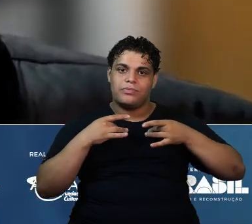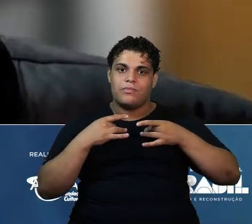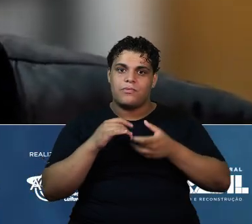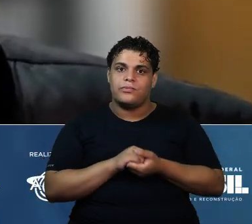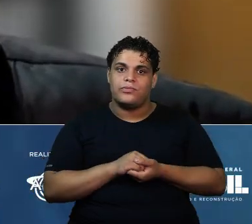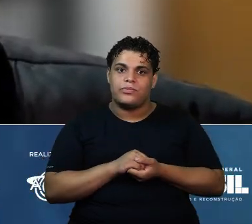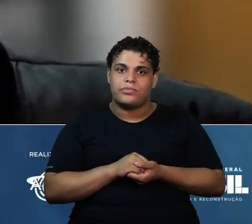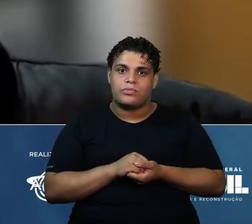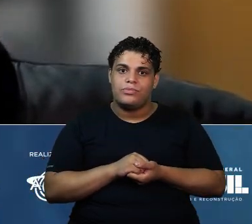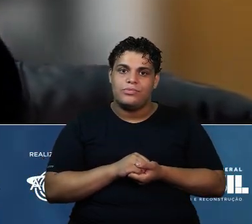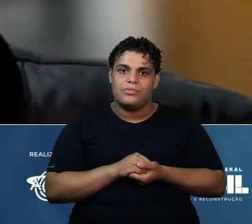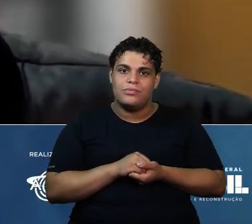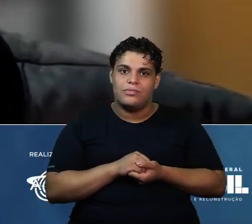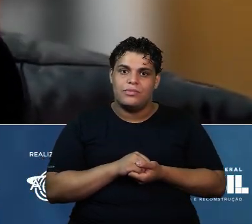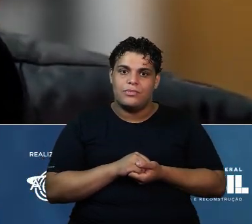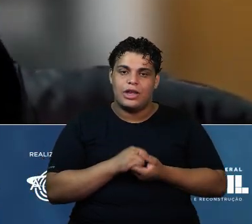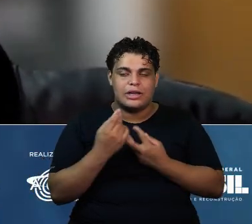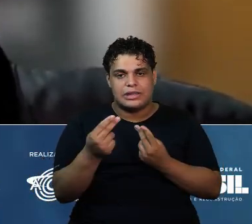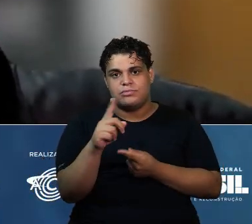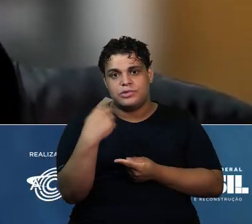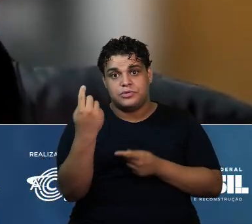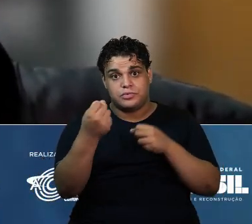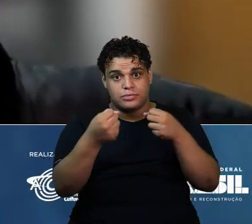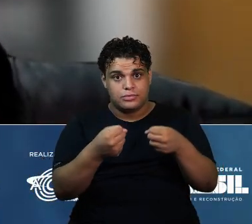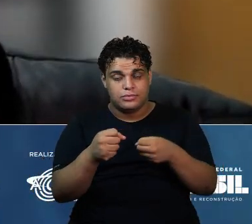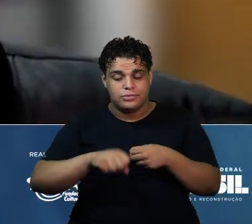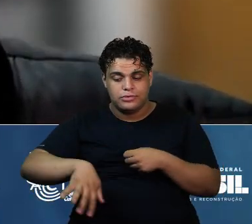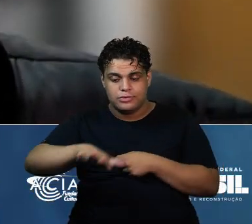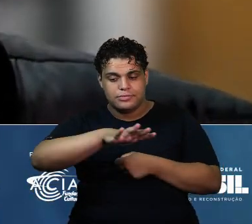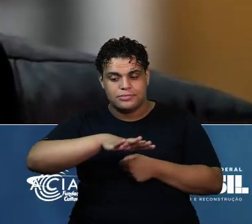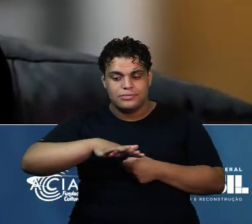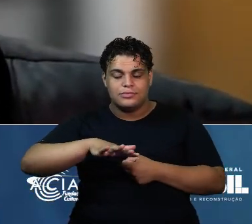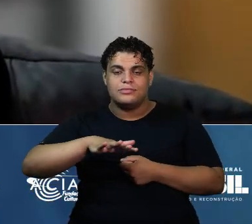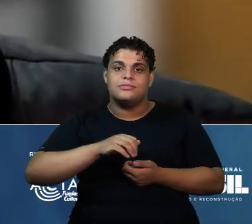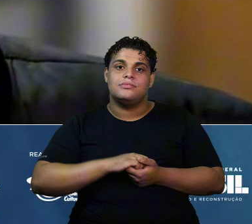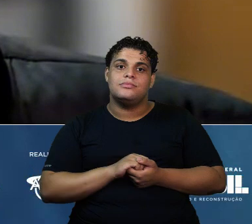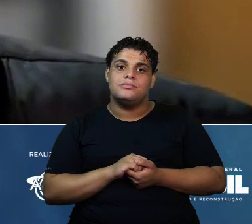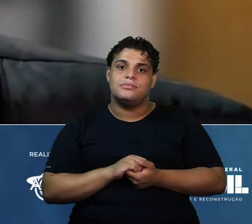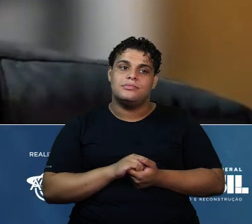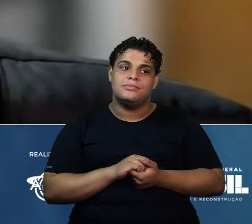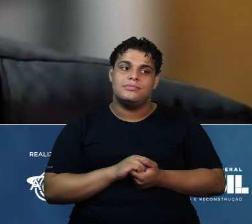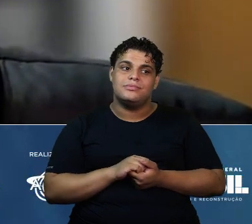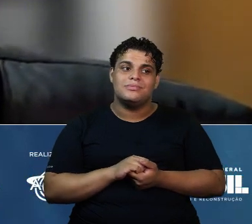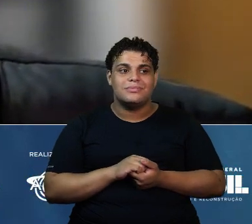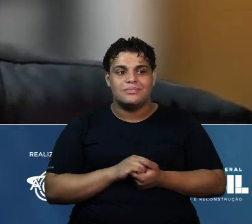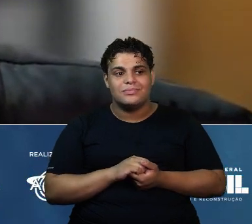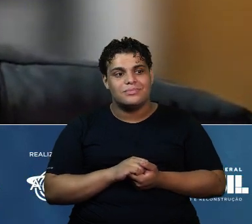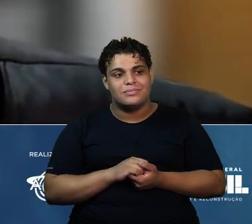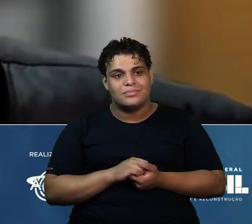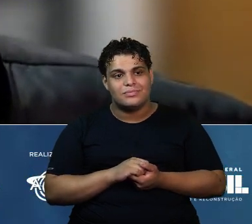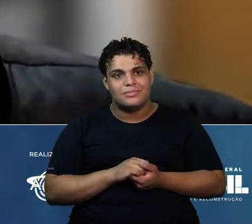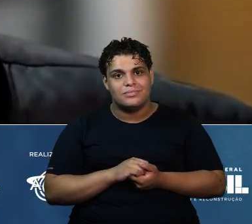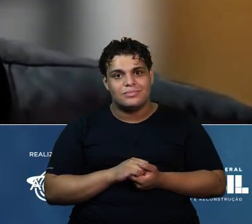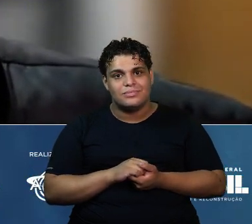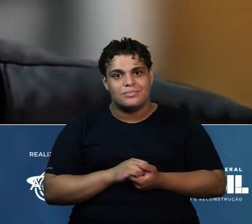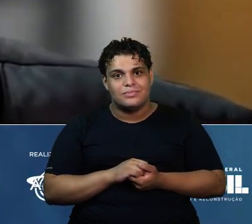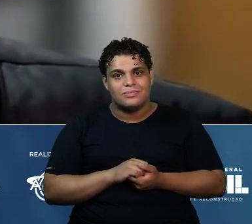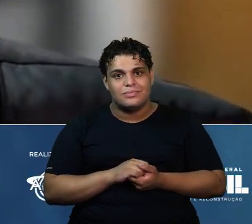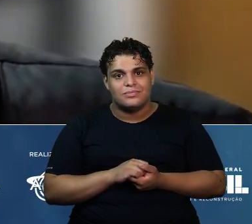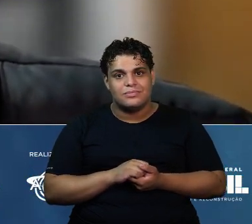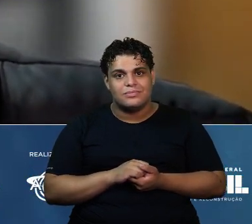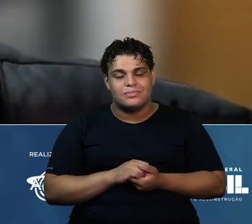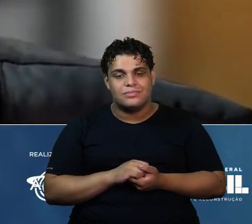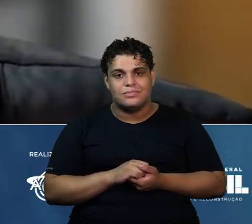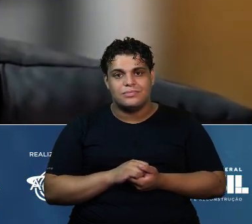e sempre que a gente pode, como um espaço como esse, aqui já eu diria que é um espaço muito nobre